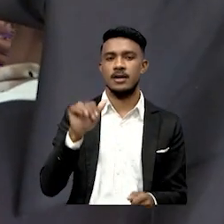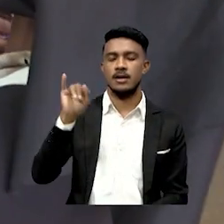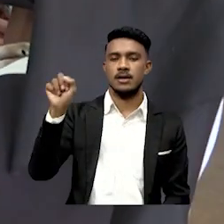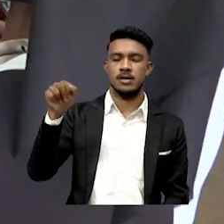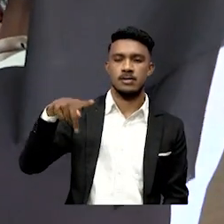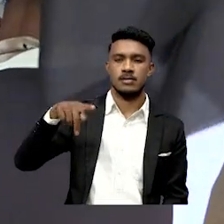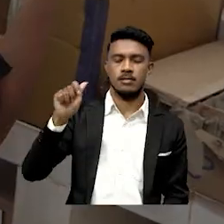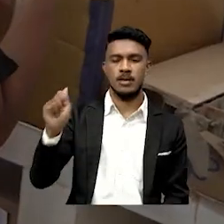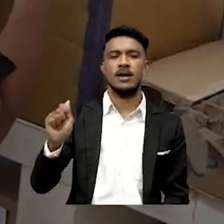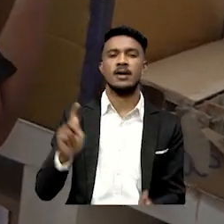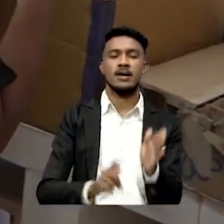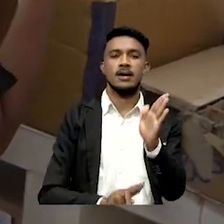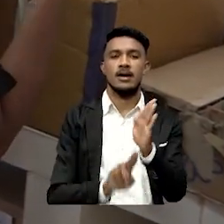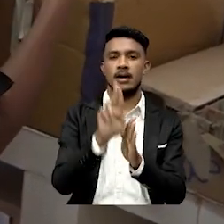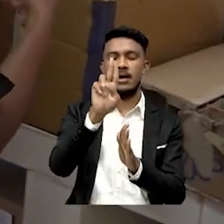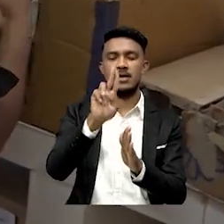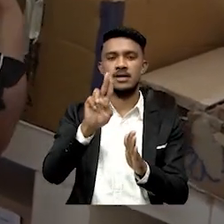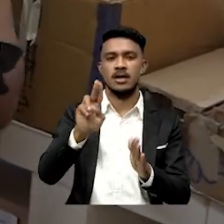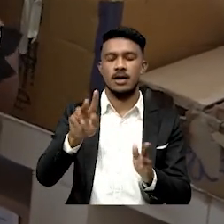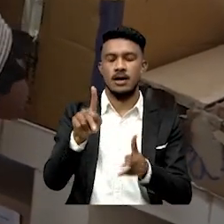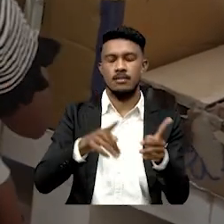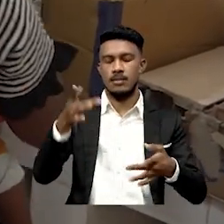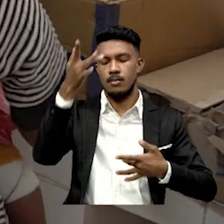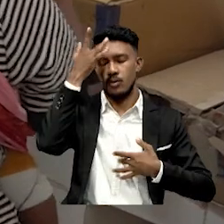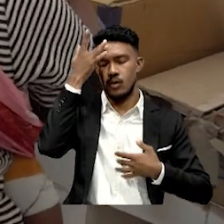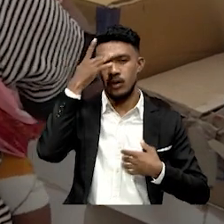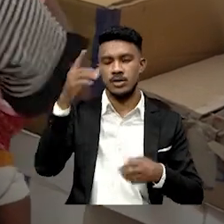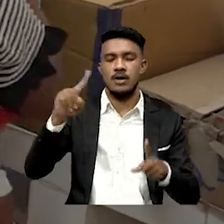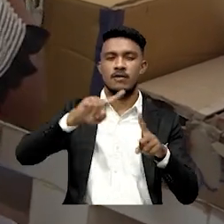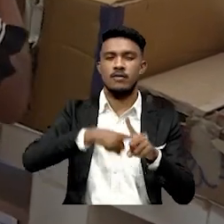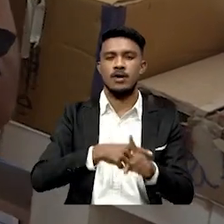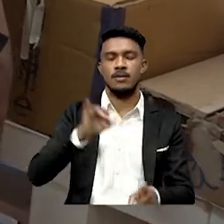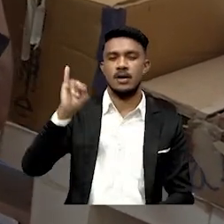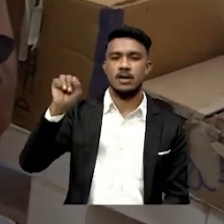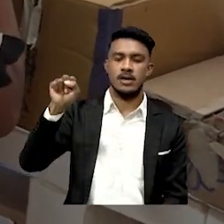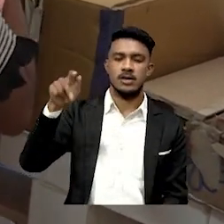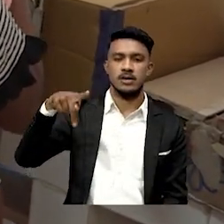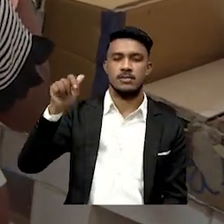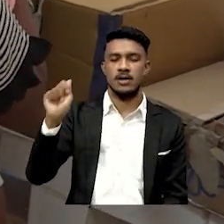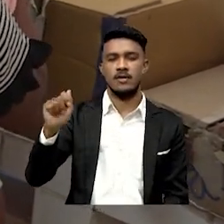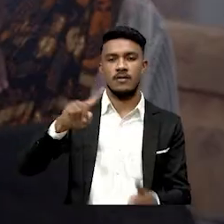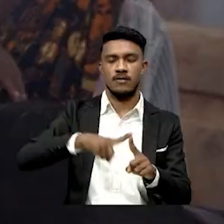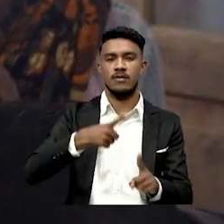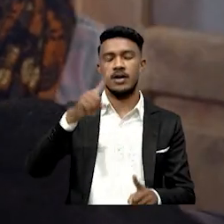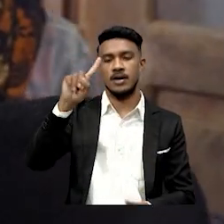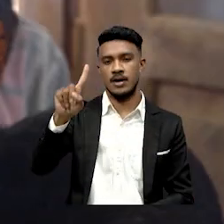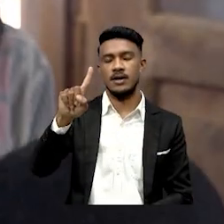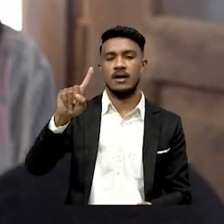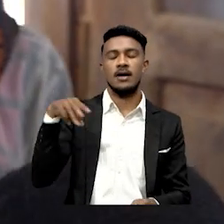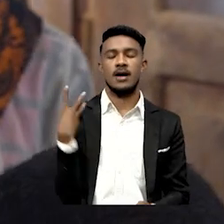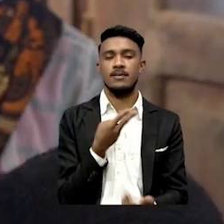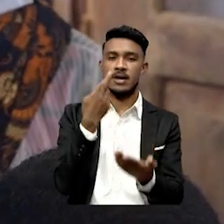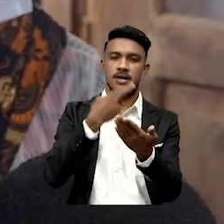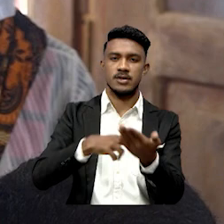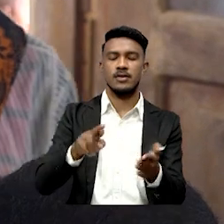moas kada pulang ba ispa ami bela dia ami pulang ida ami bela resitu ki kuan